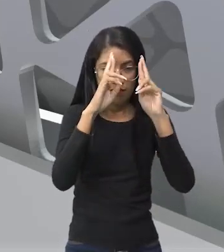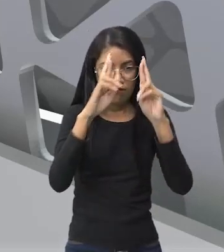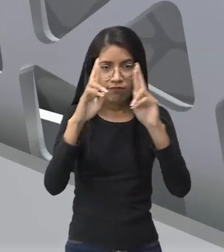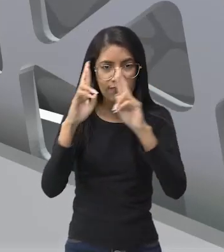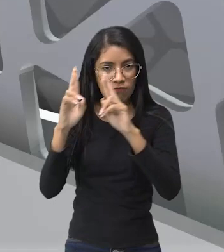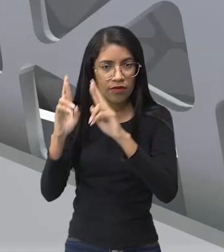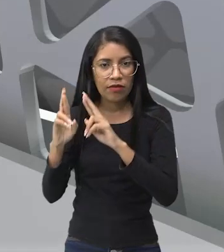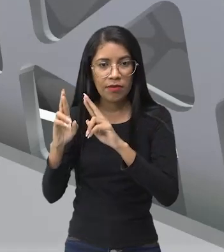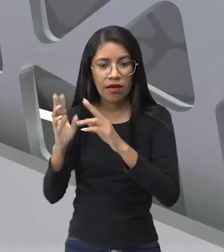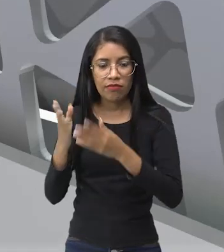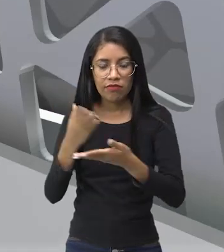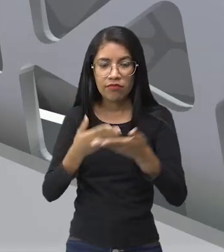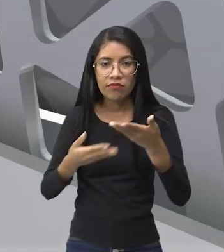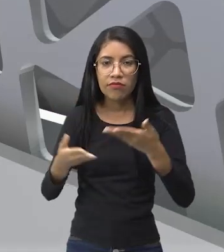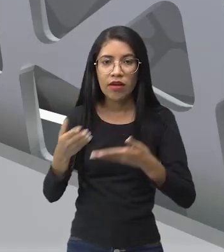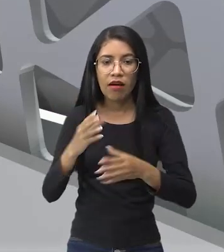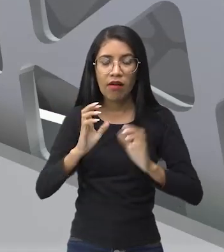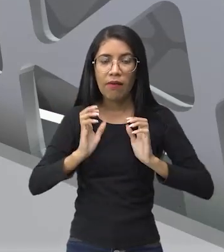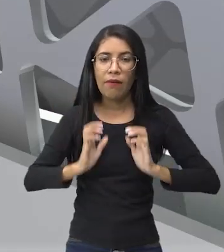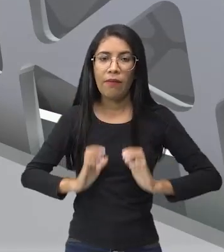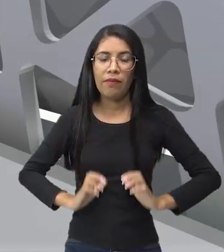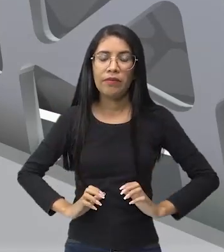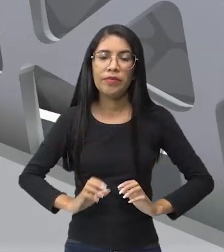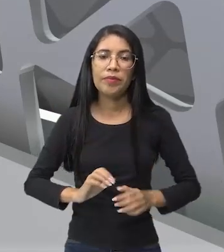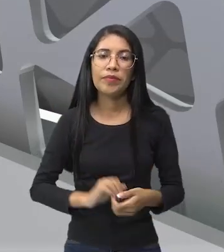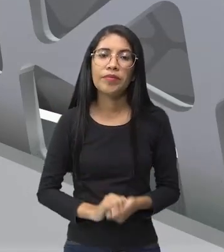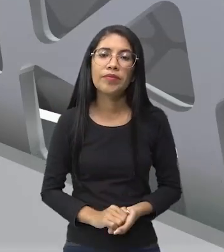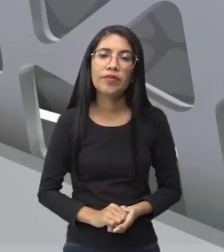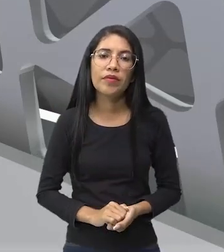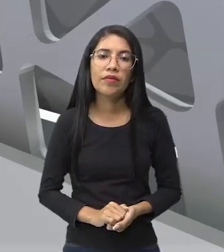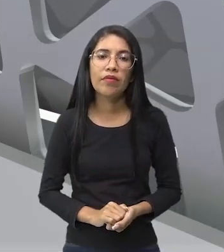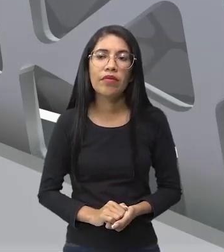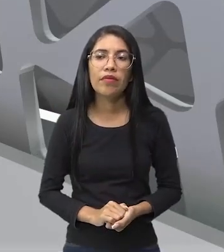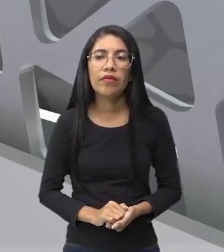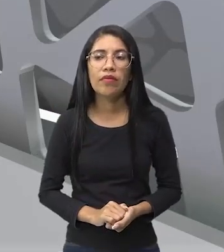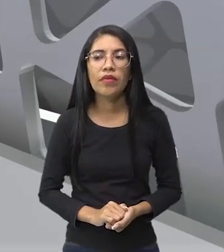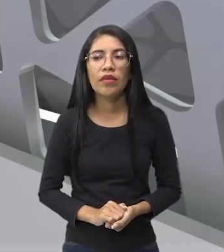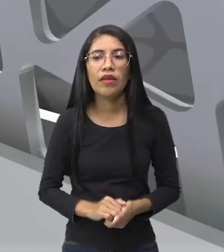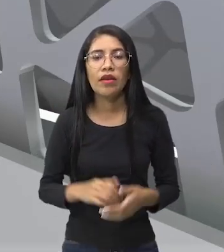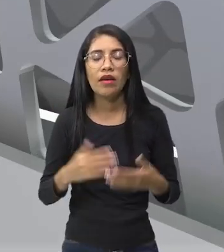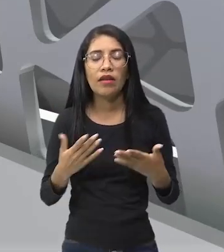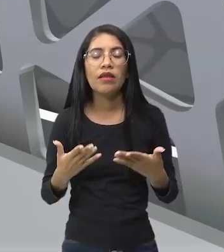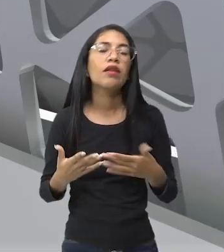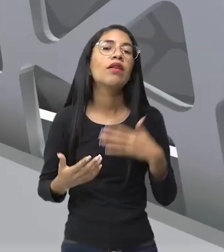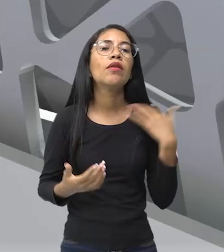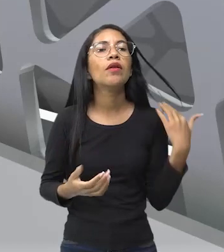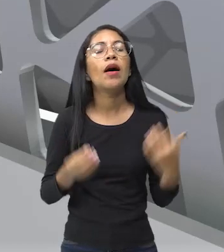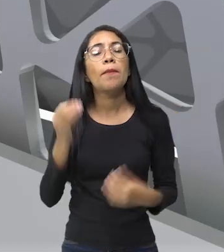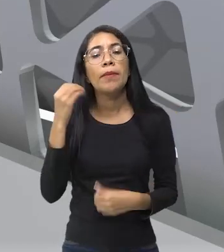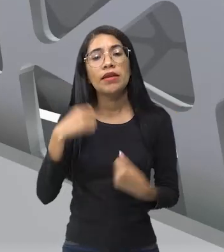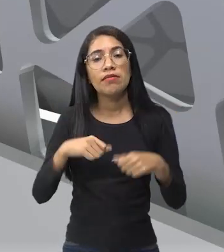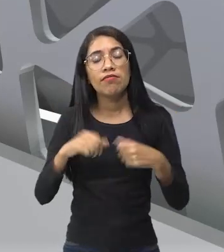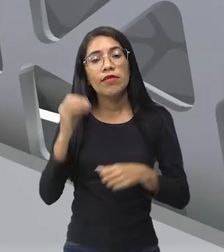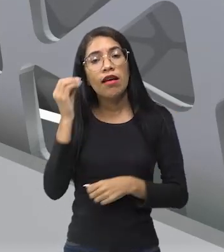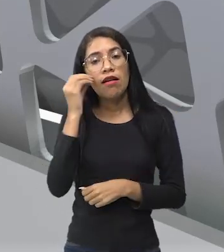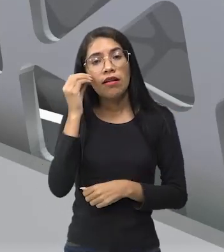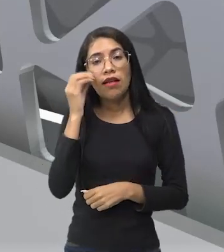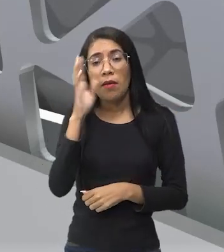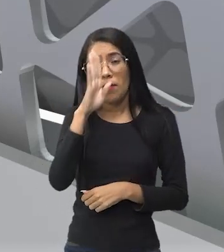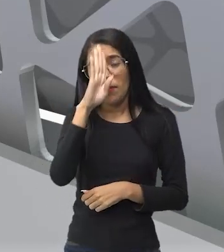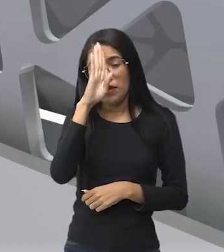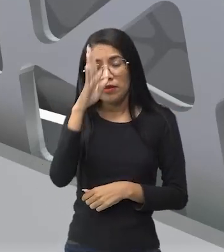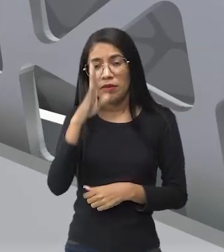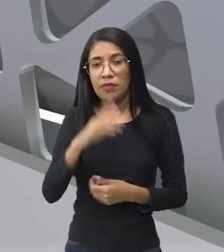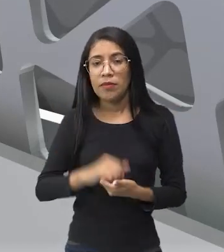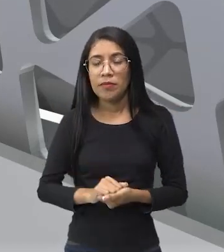respeitar a cultura de cada um, os costumes de cada um, certo? Então, nós temos que tentar, né, principalmente,